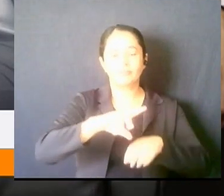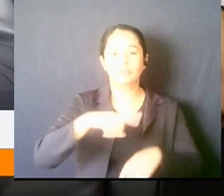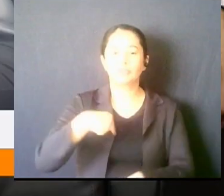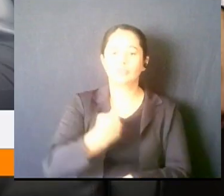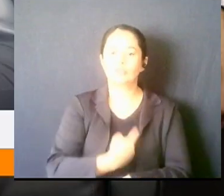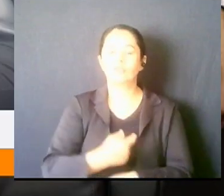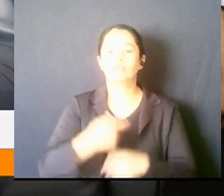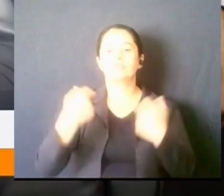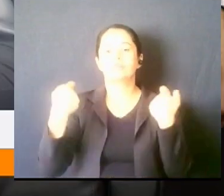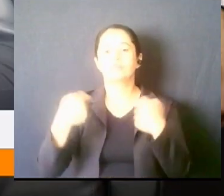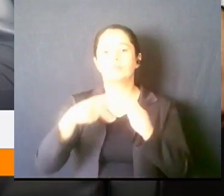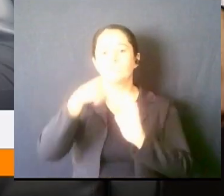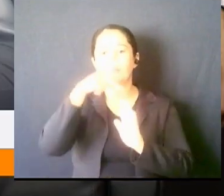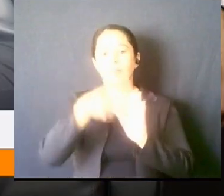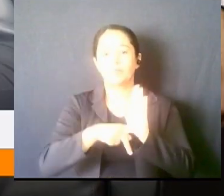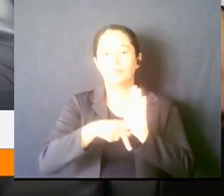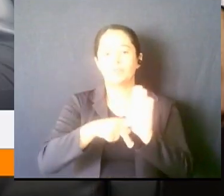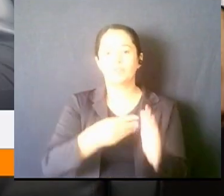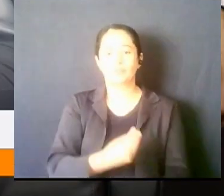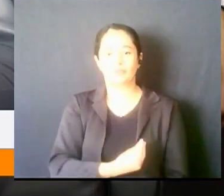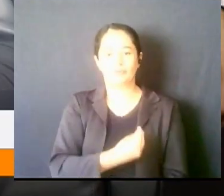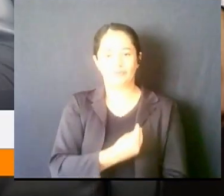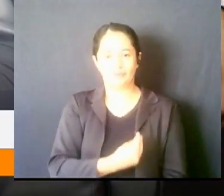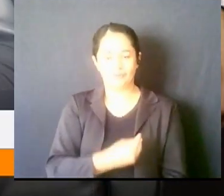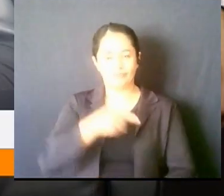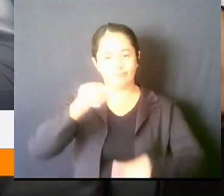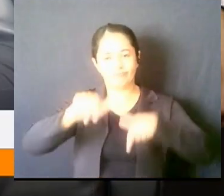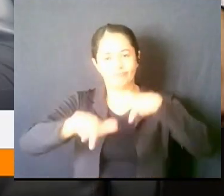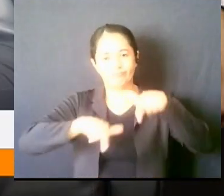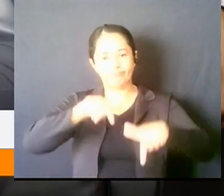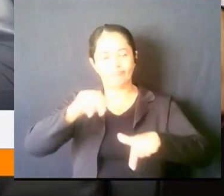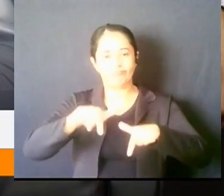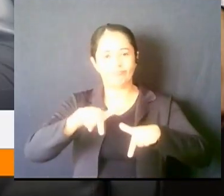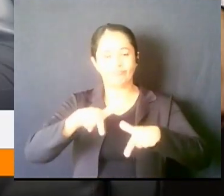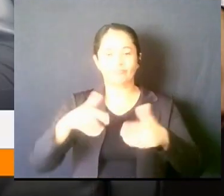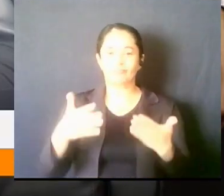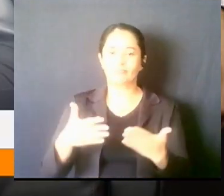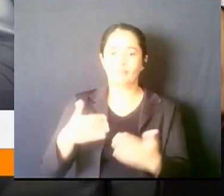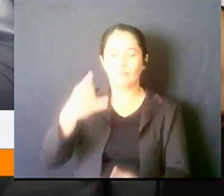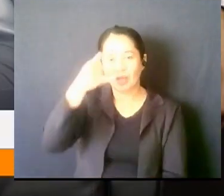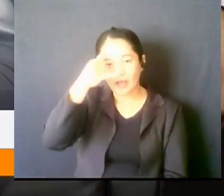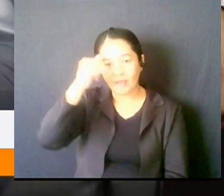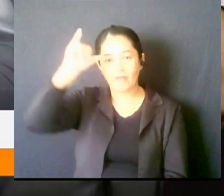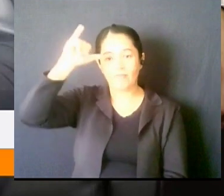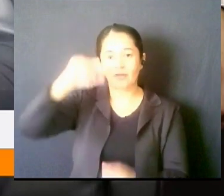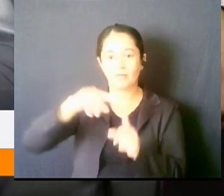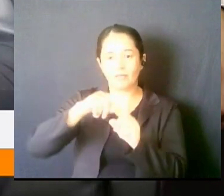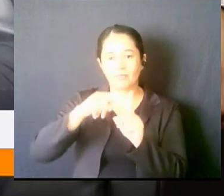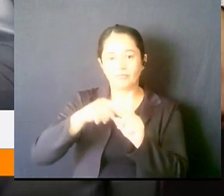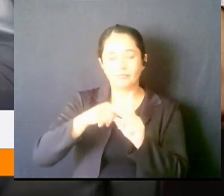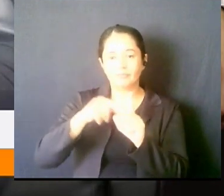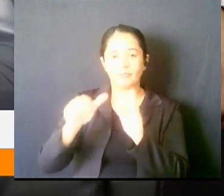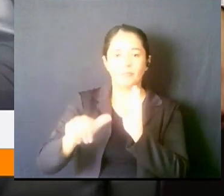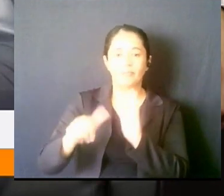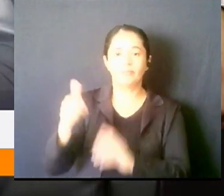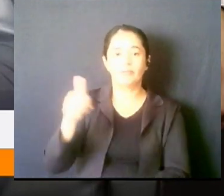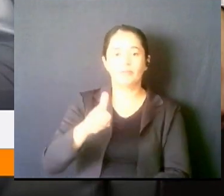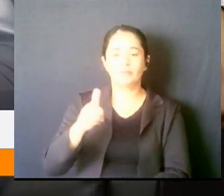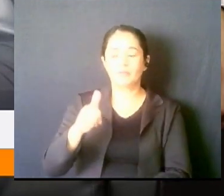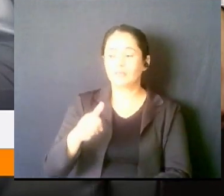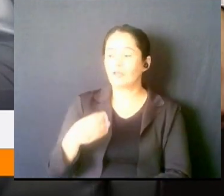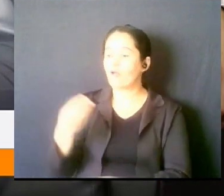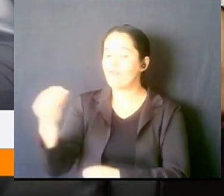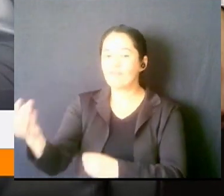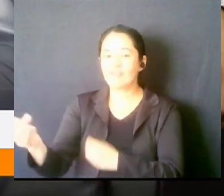vida. Então, da prevenção da primeira gravidez, né, a gente tem que dar para ela a chance dela ter